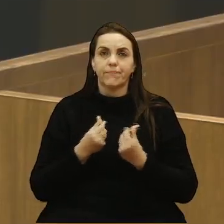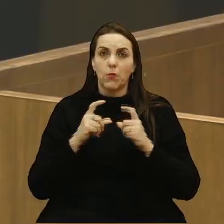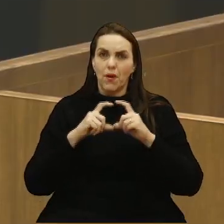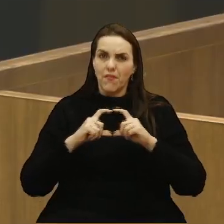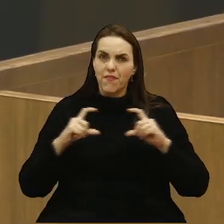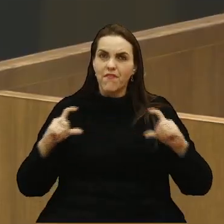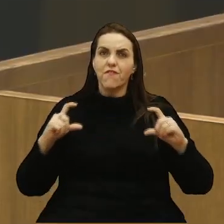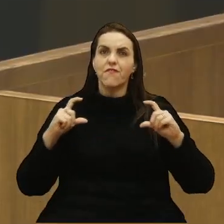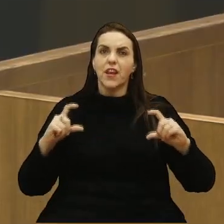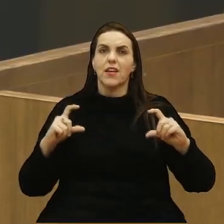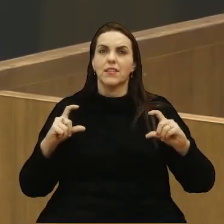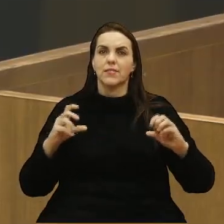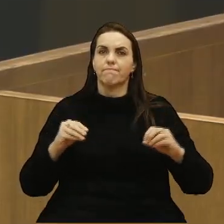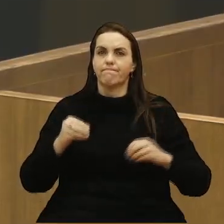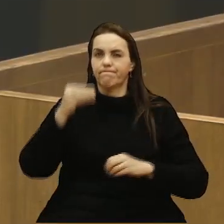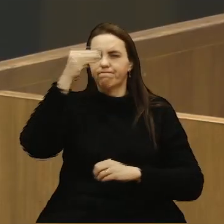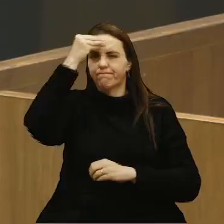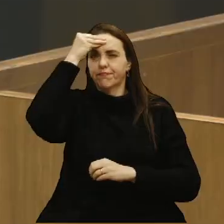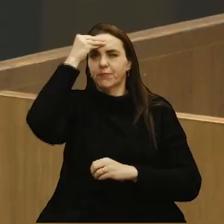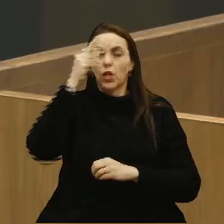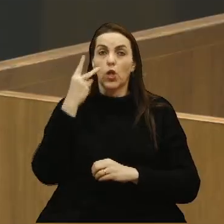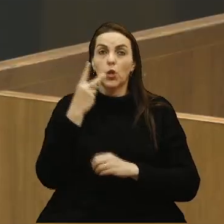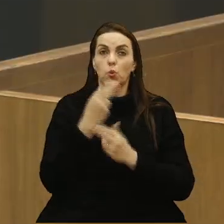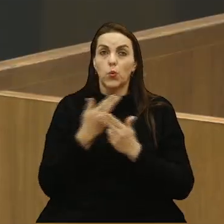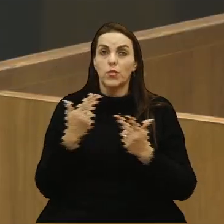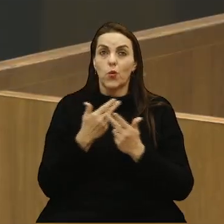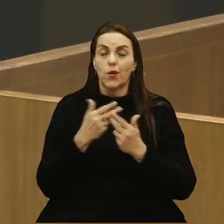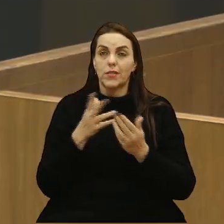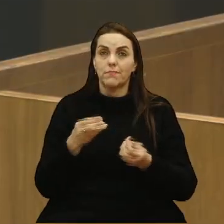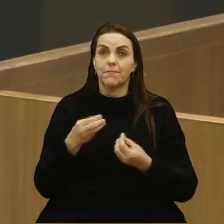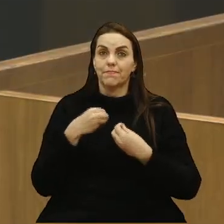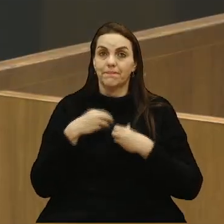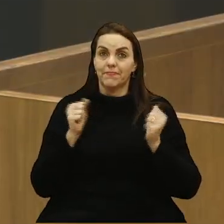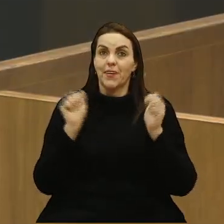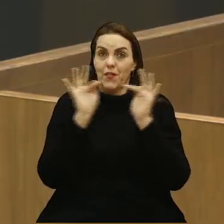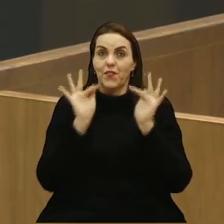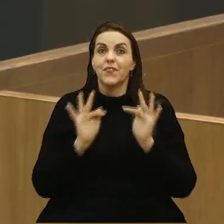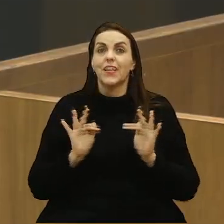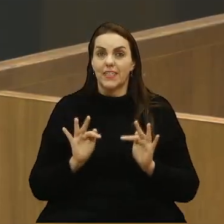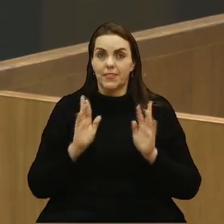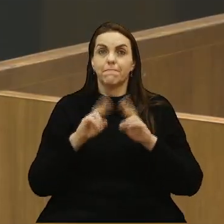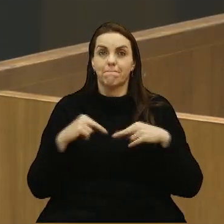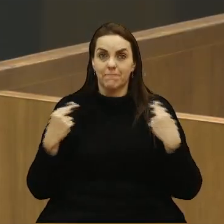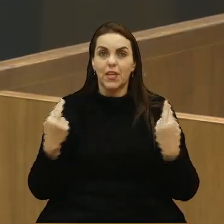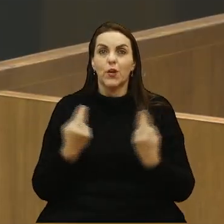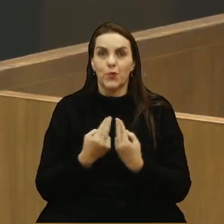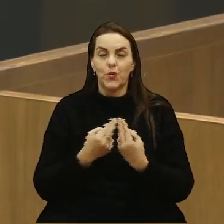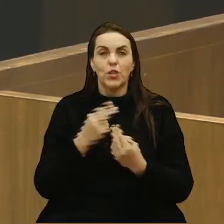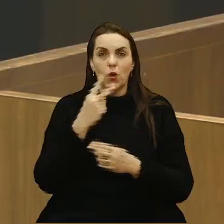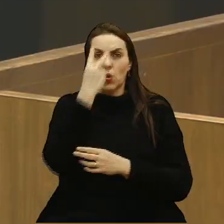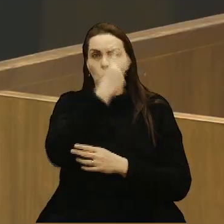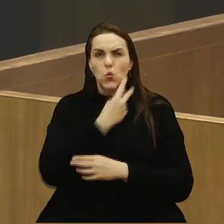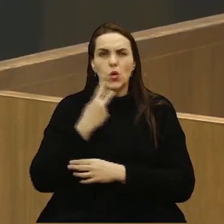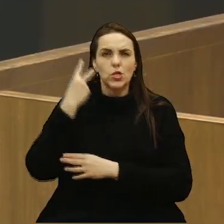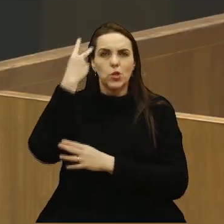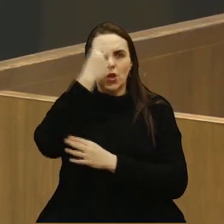que me deixou, duas coisas que me deixaram bem feliz. A nossa reunião durou quase 2